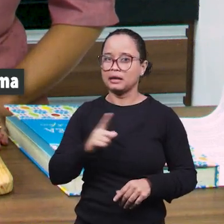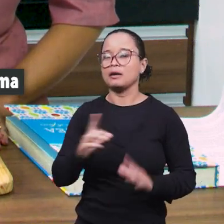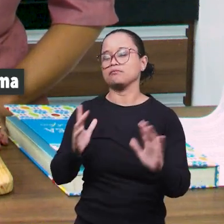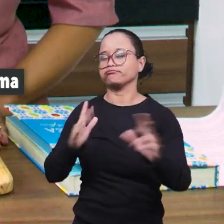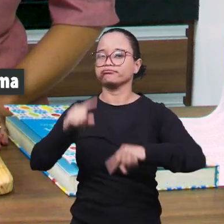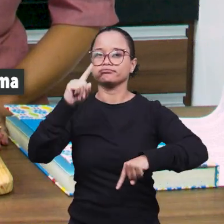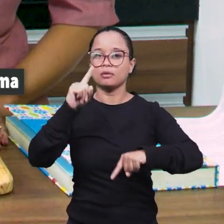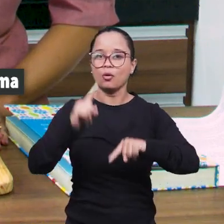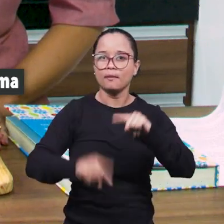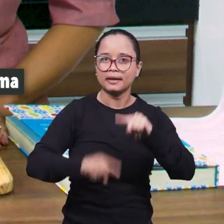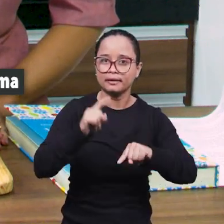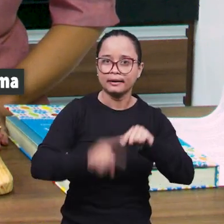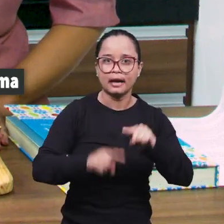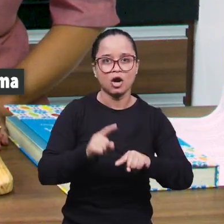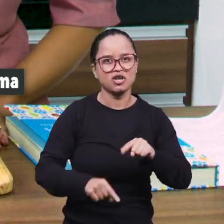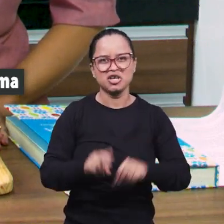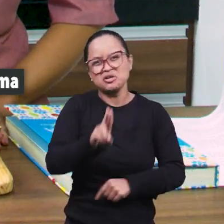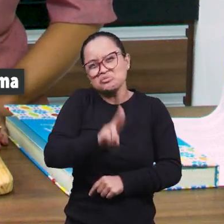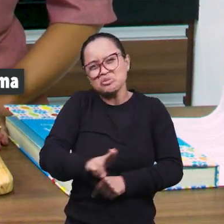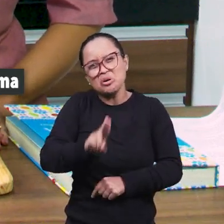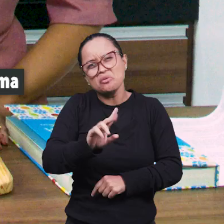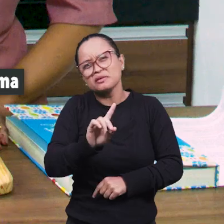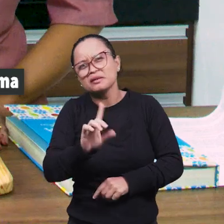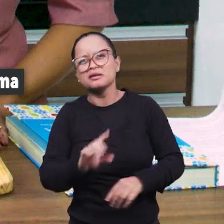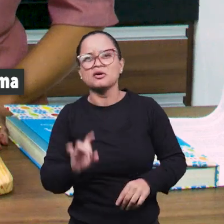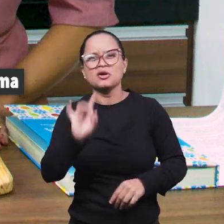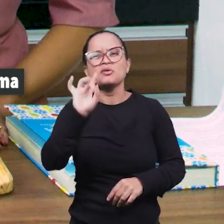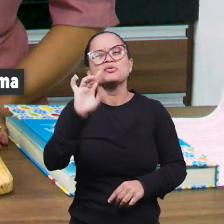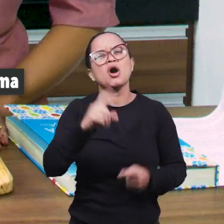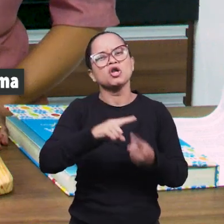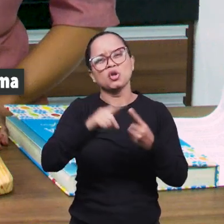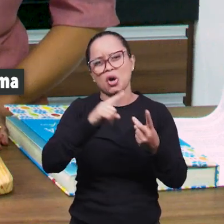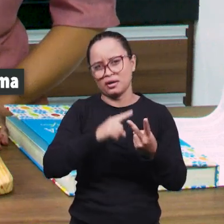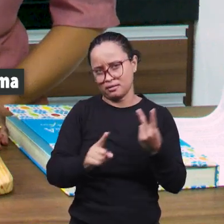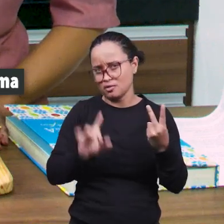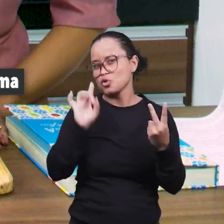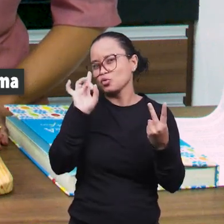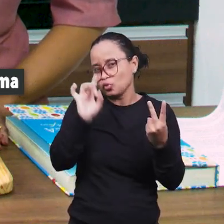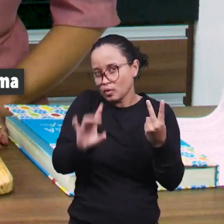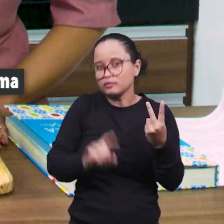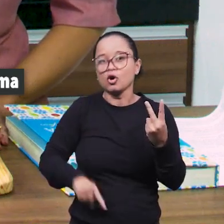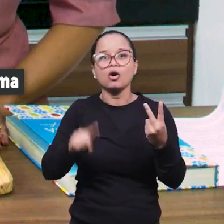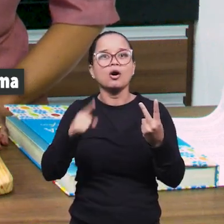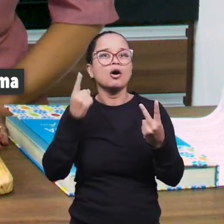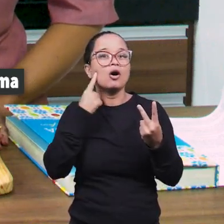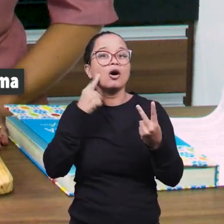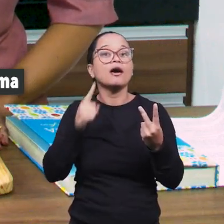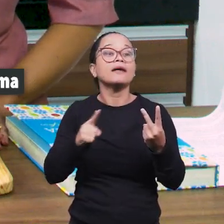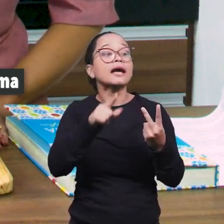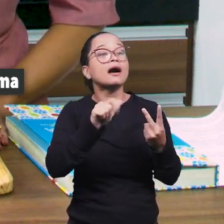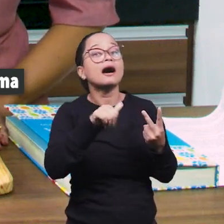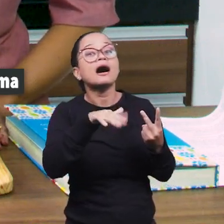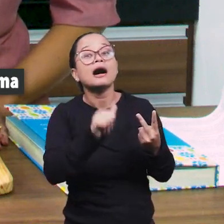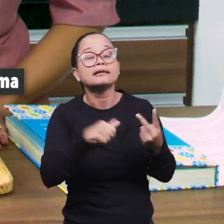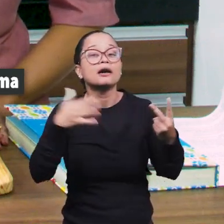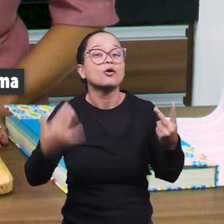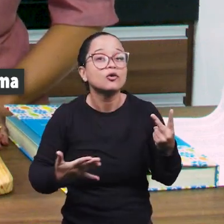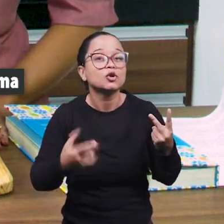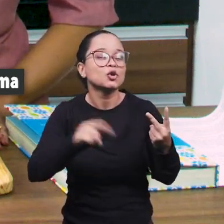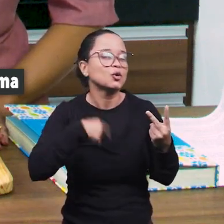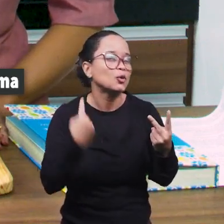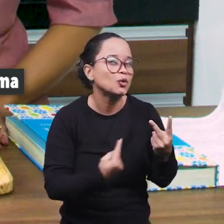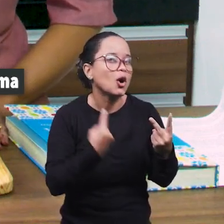que não tem utilidade. São só 2, gente, vai ser rapidinho. Pega pra gente, Ana. O que a